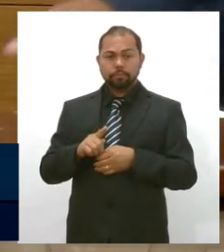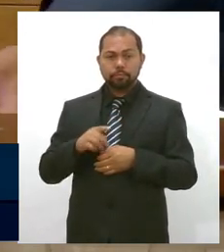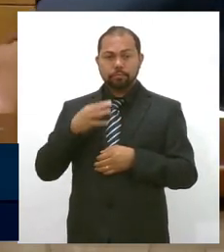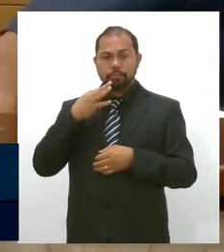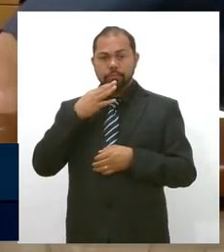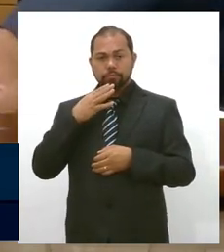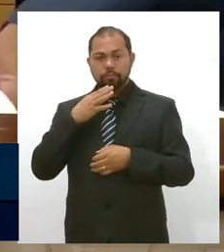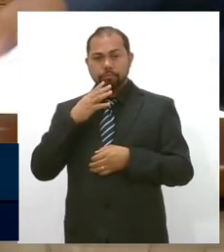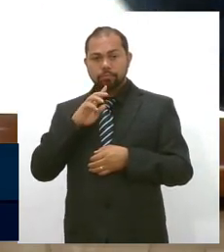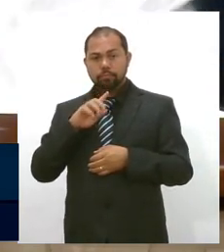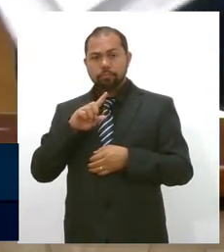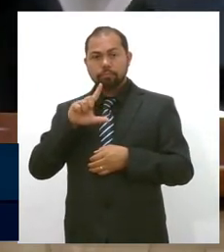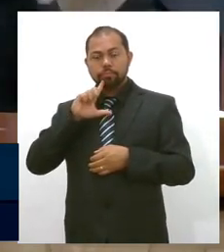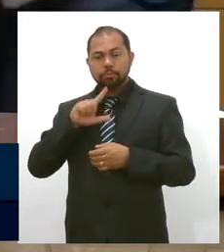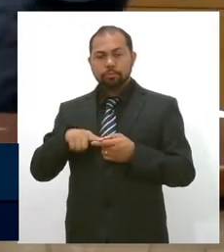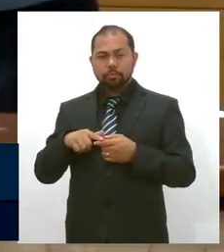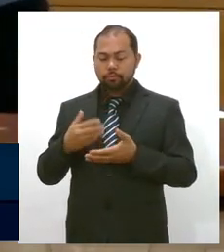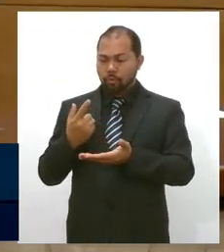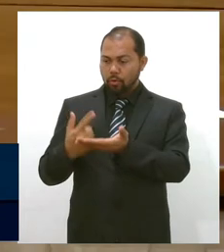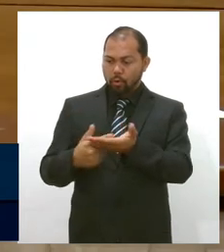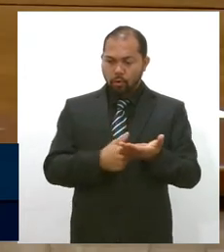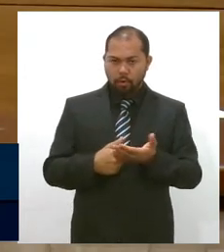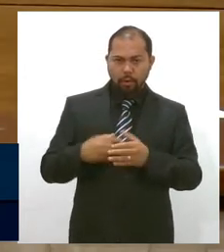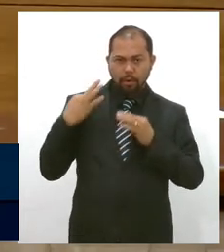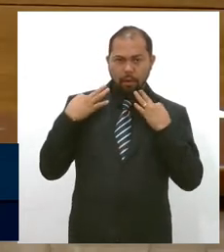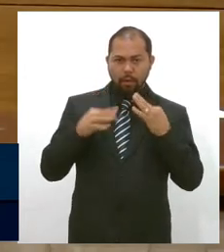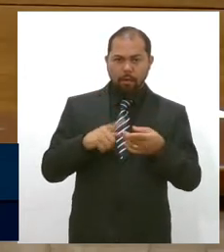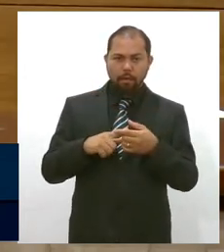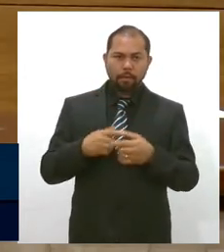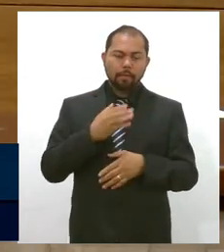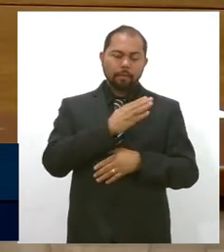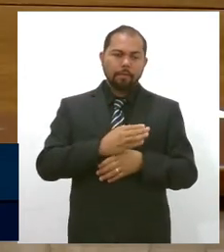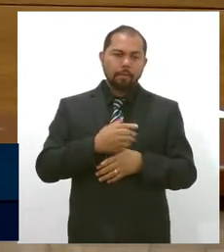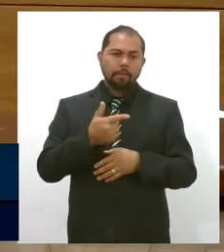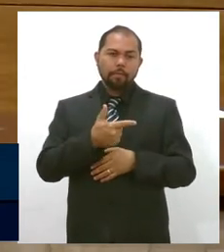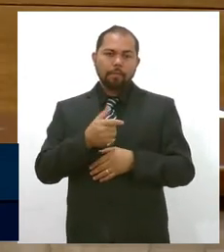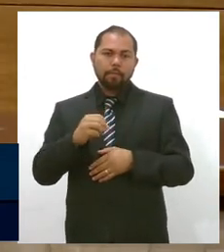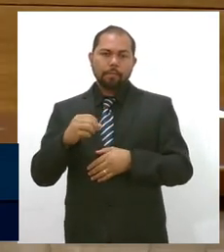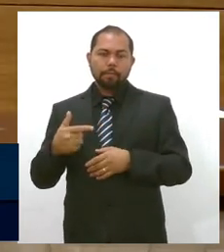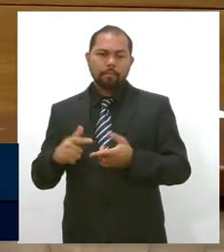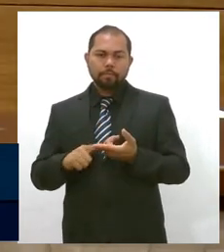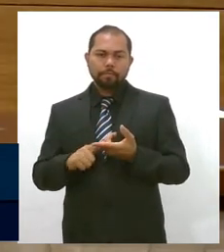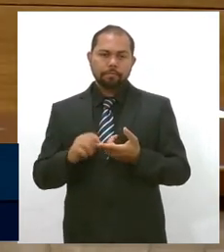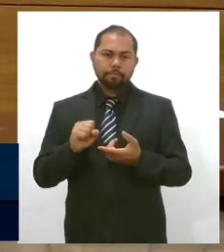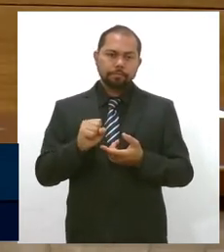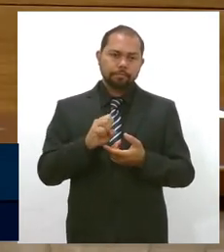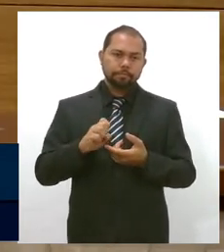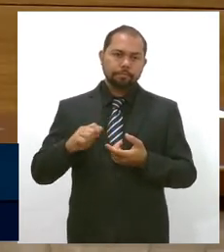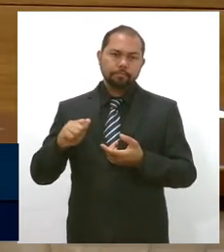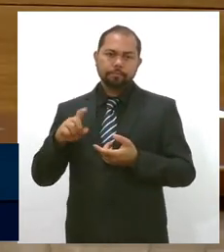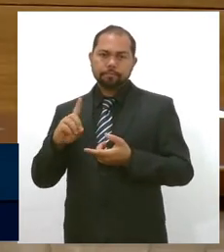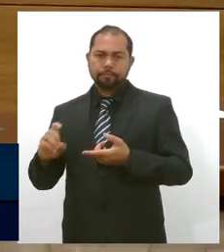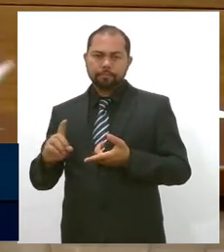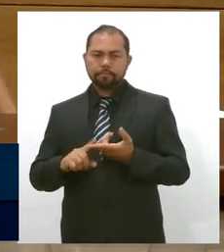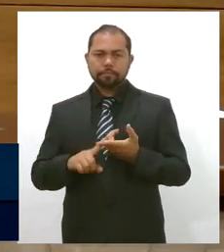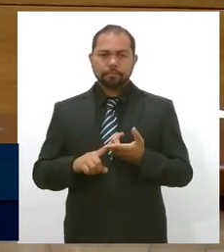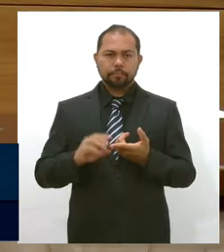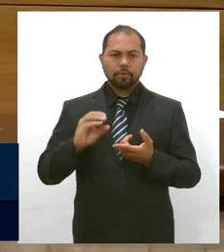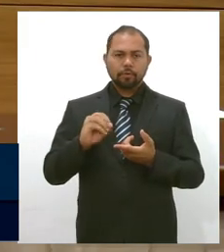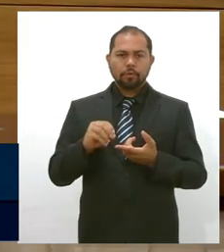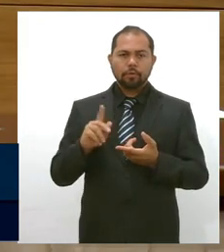técnica 08/22, SEAD e a Companhia de Desenvolvimento de Recursos Hídricos de Irrigação do Sergipe, COIDRO.